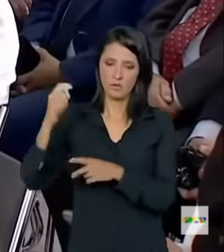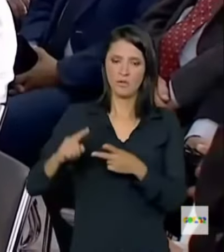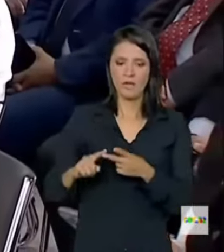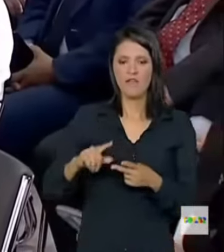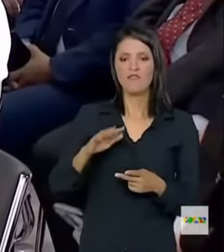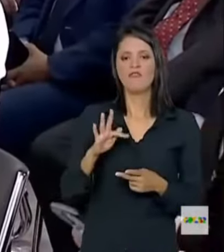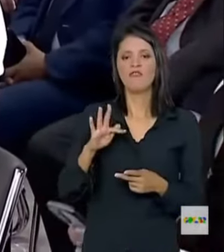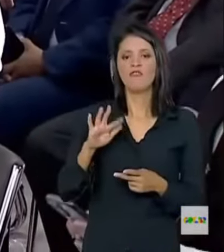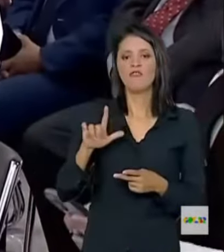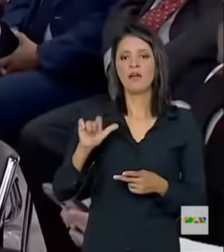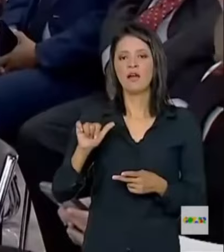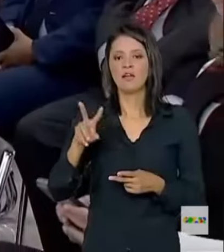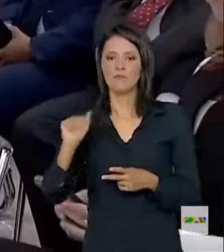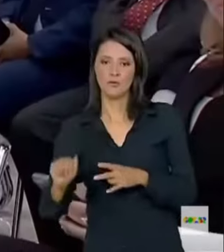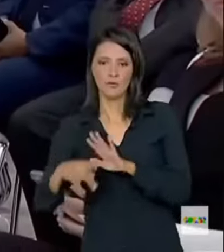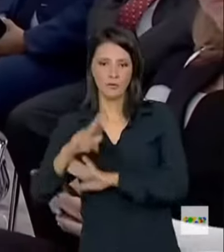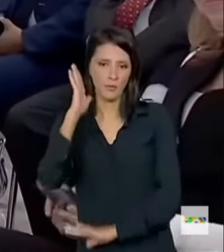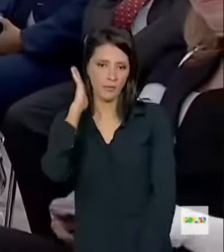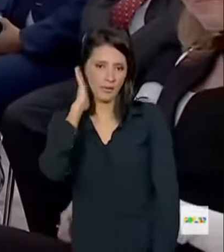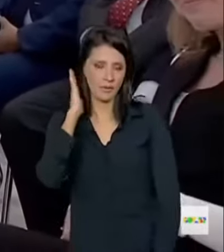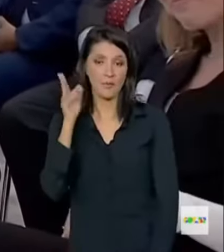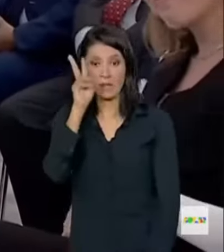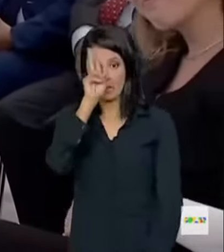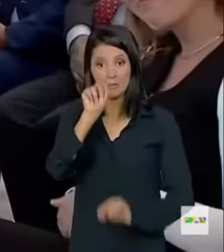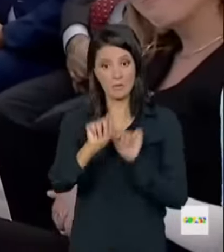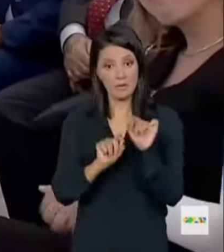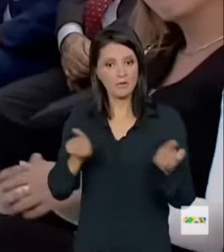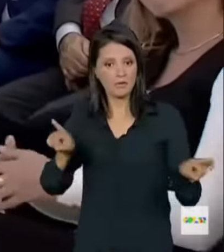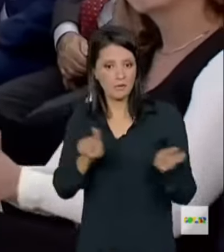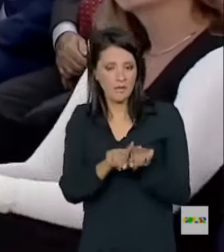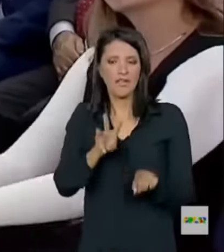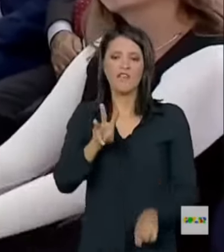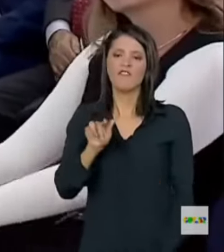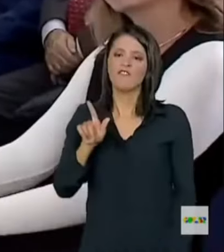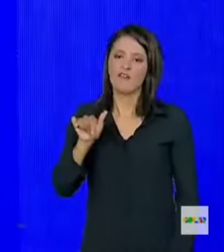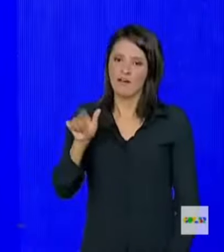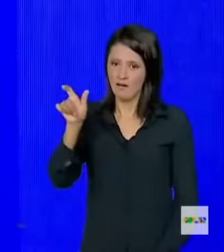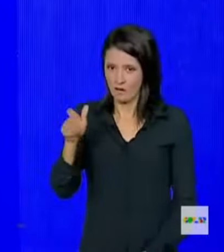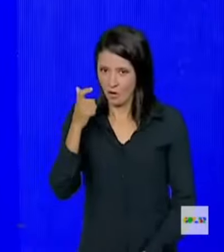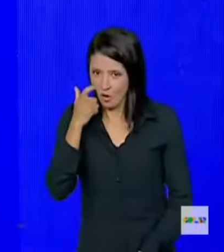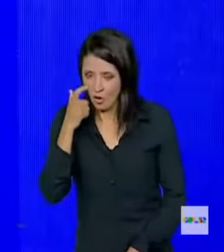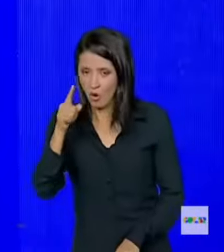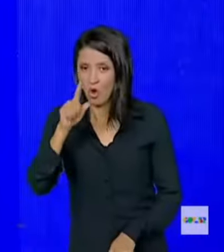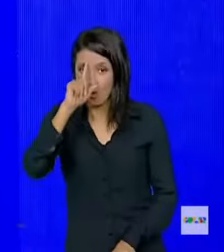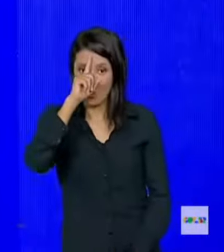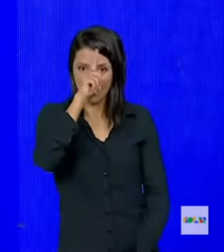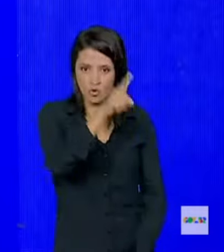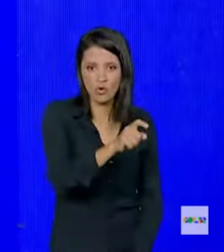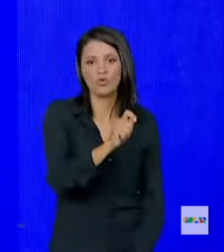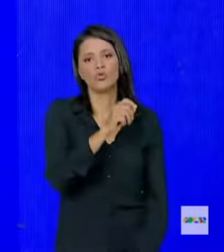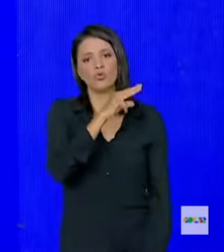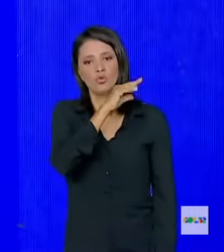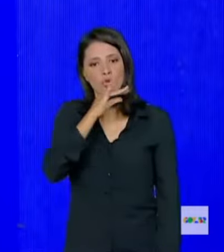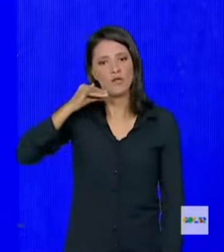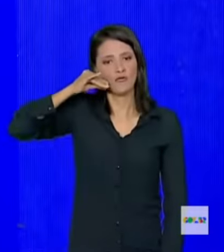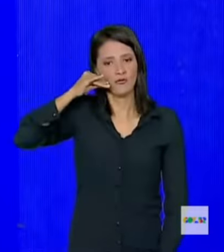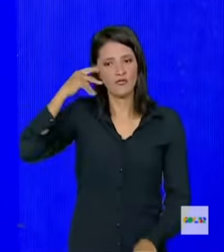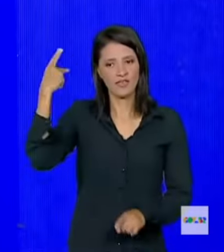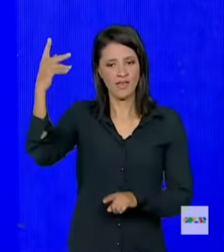pelo Pará. Aqui só lembrar, Jacques Wagner, que o dono do iFood é da Bahia.